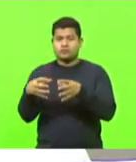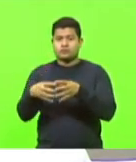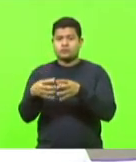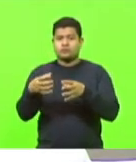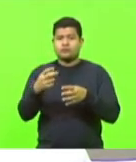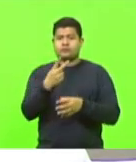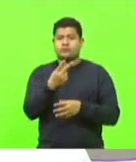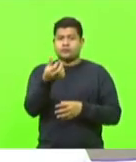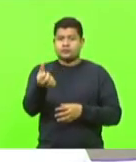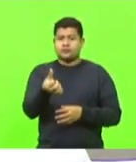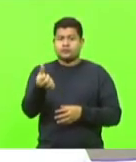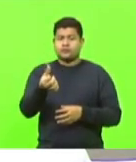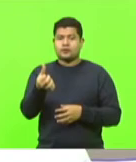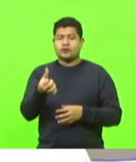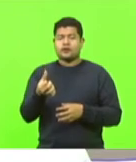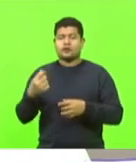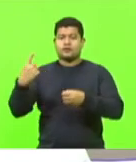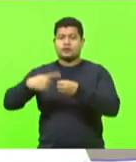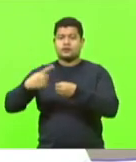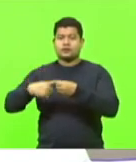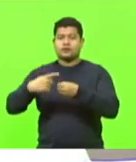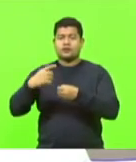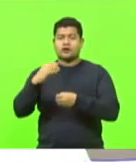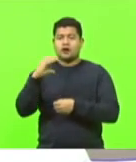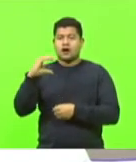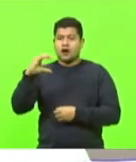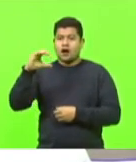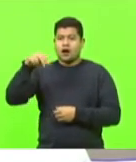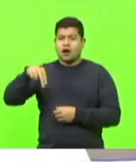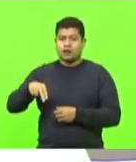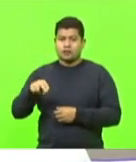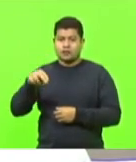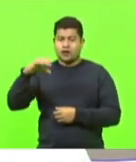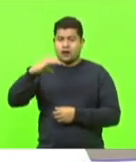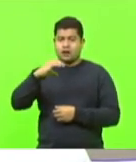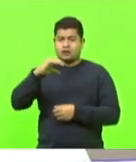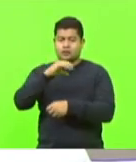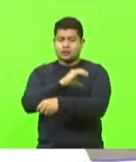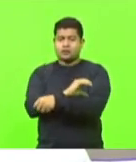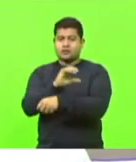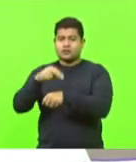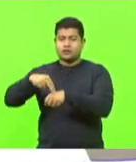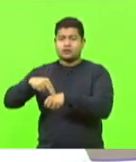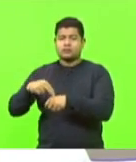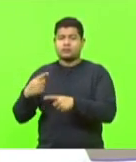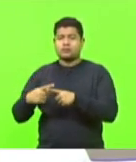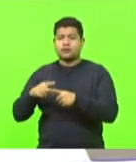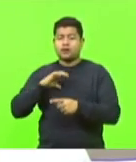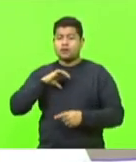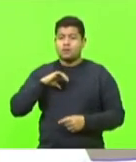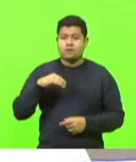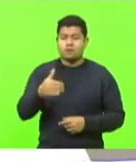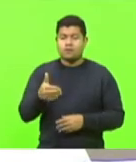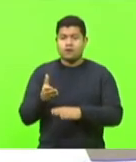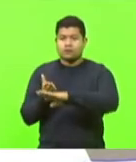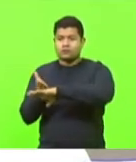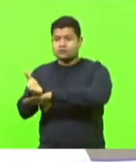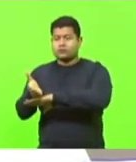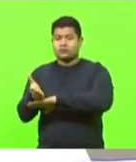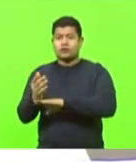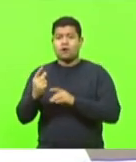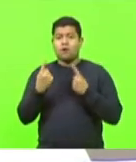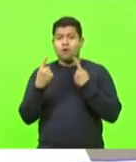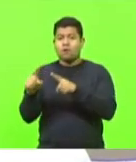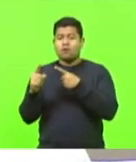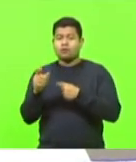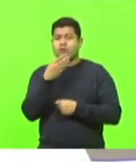Militar de Campos Novos, pelo ato de coragem durante o confronto com um homem portando arma de fogo que